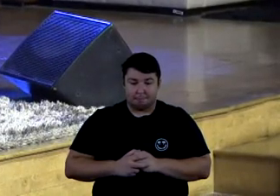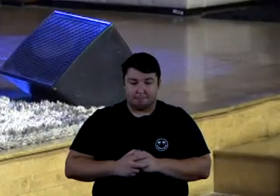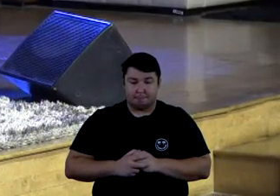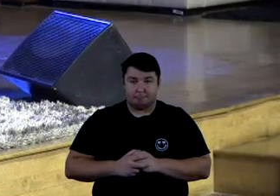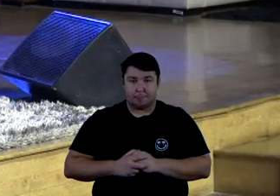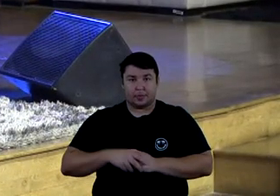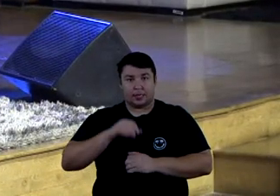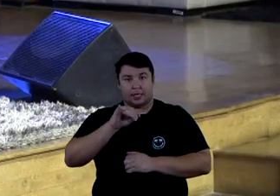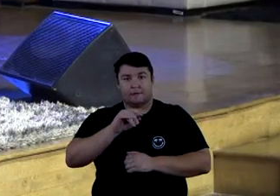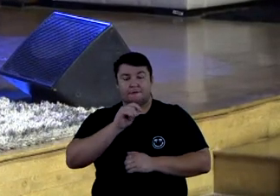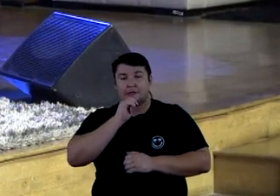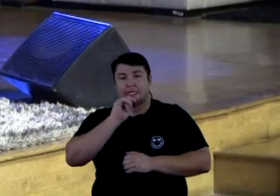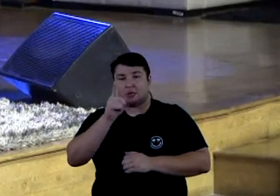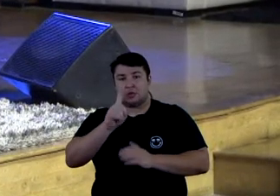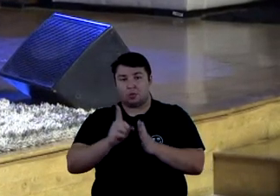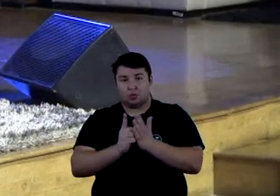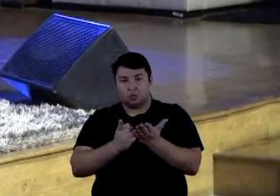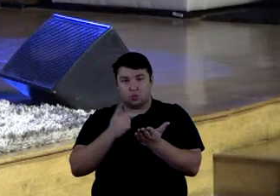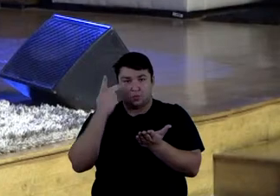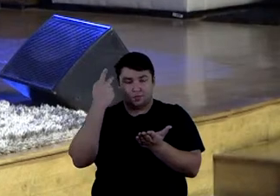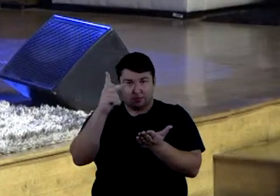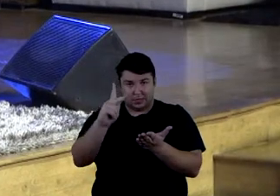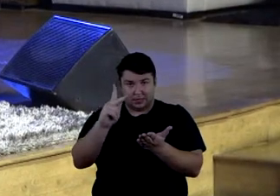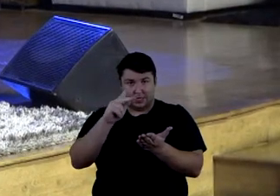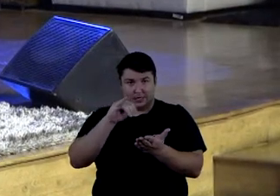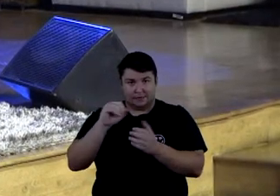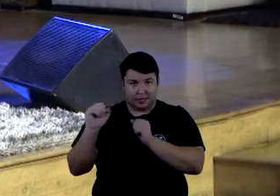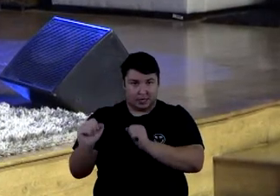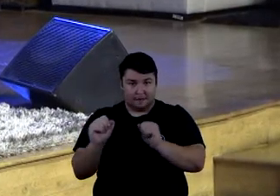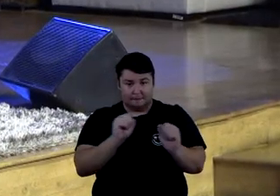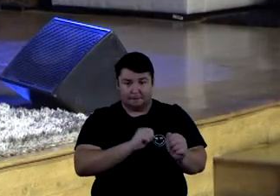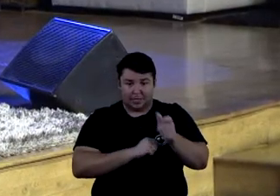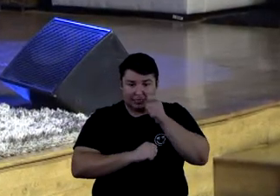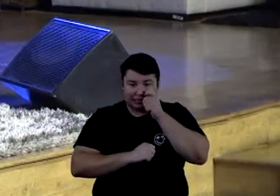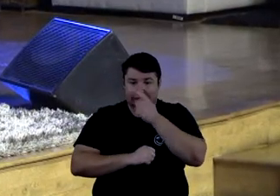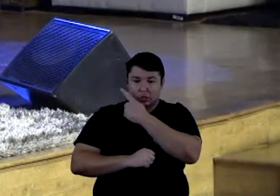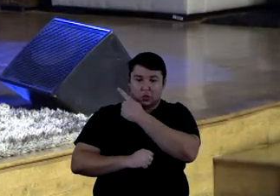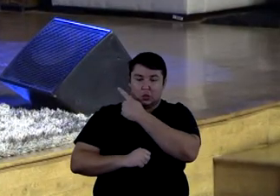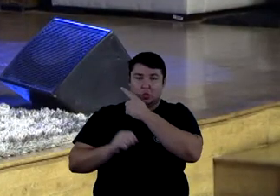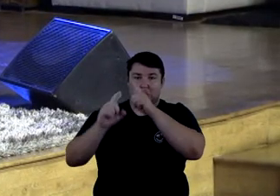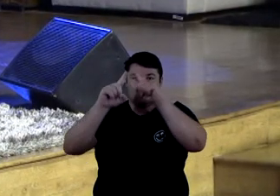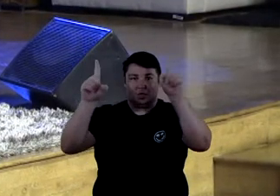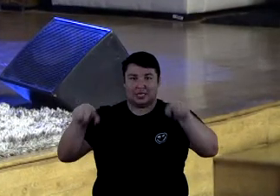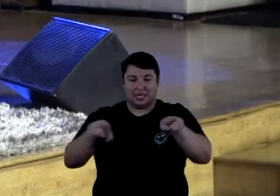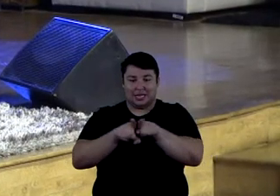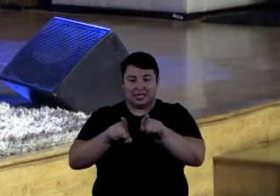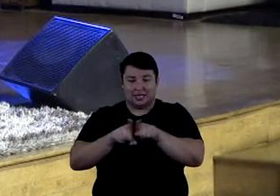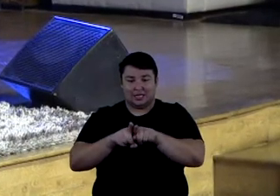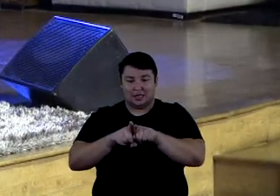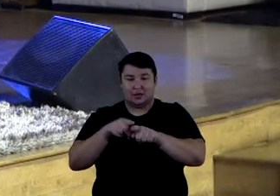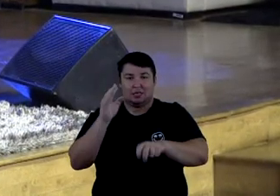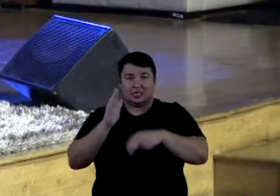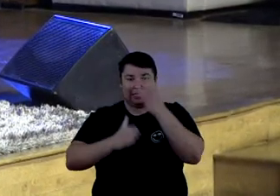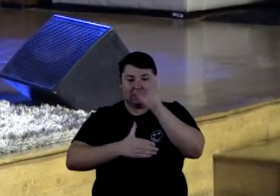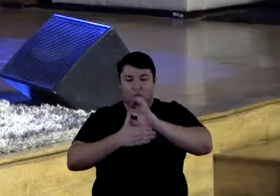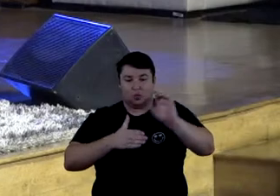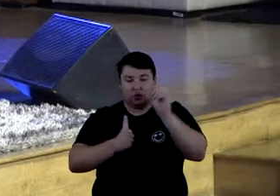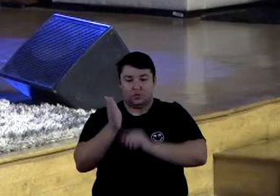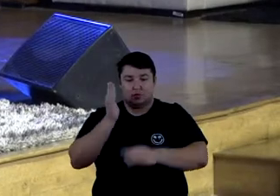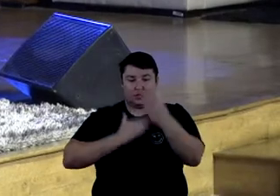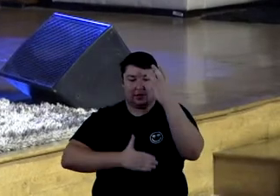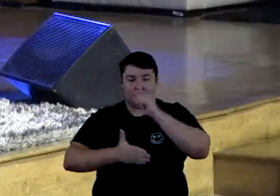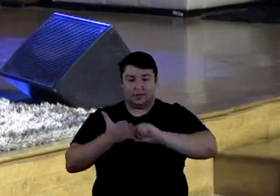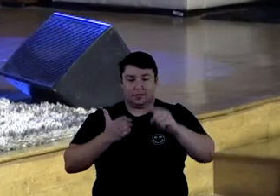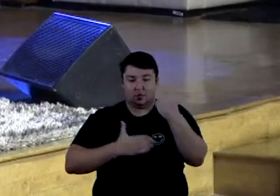Se você não está com a sua Bíblia, se você pode acompanhar aqui no telão com a gente, 2 Coríntios, capítulo 3, versículo